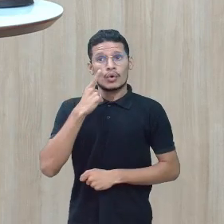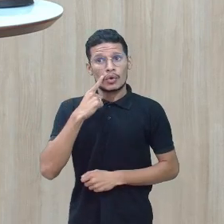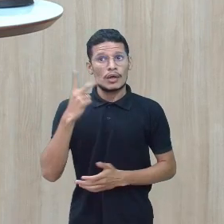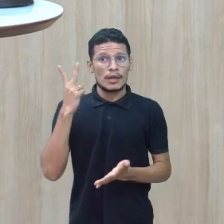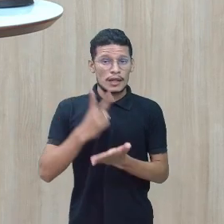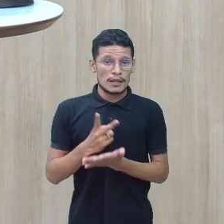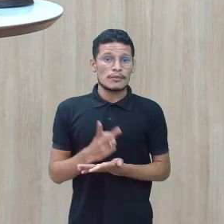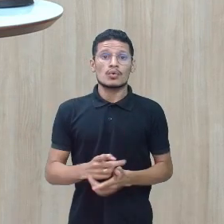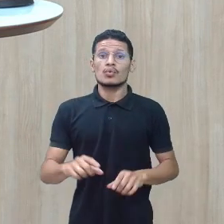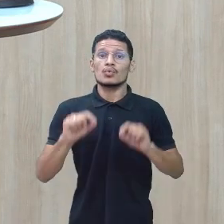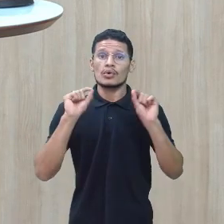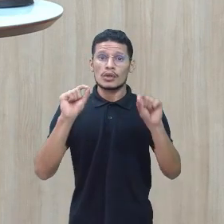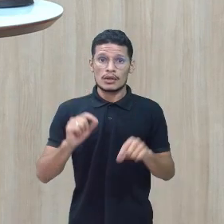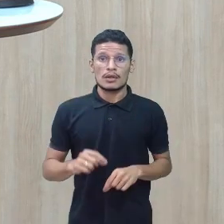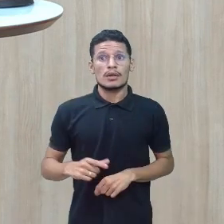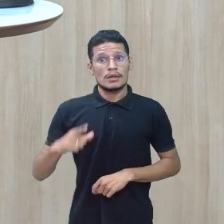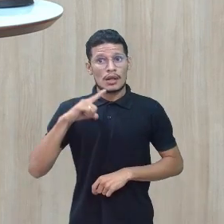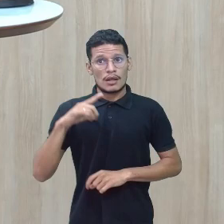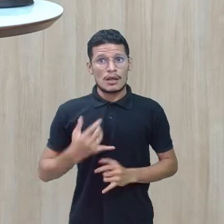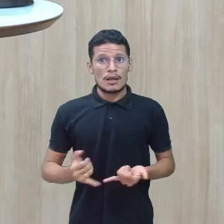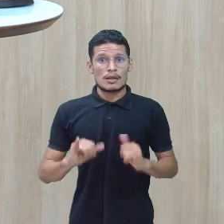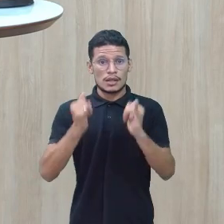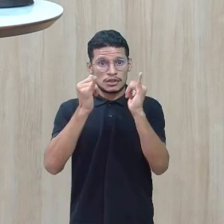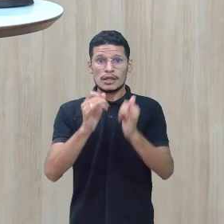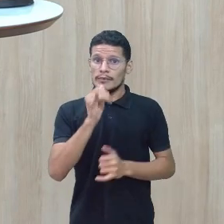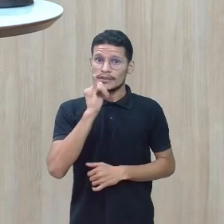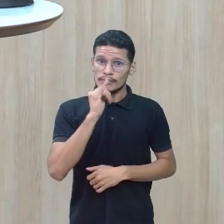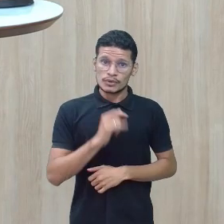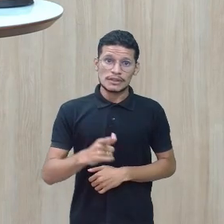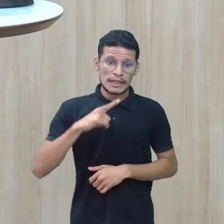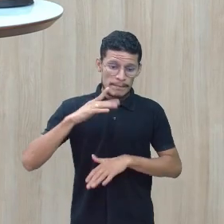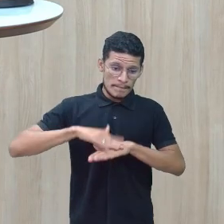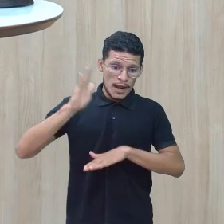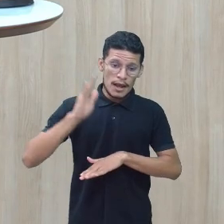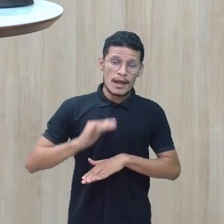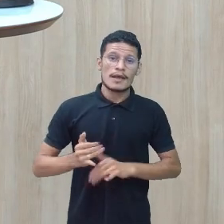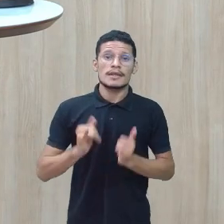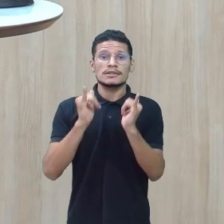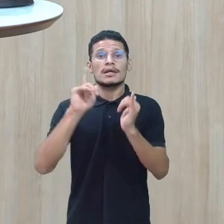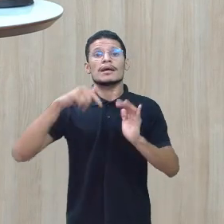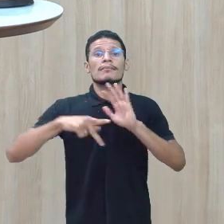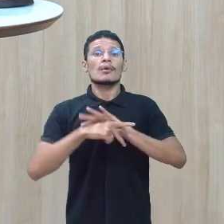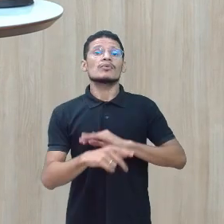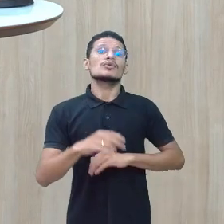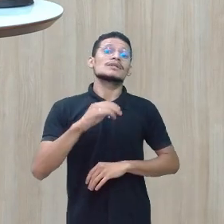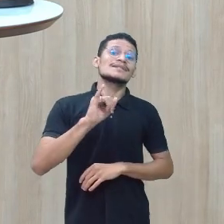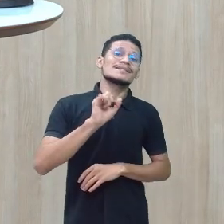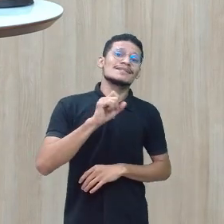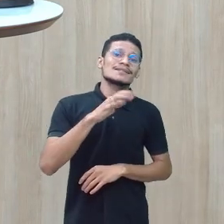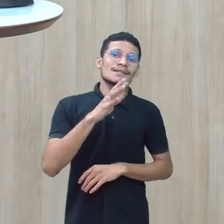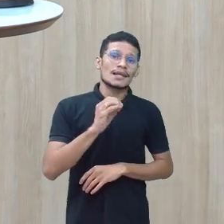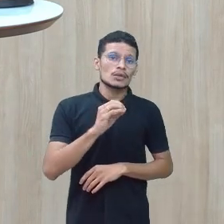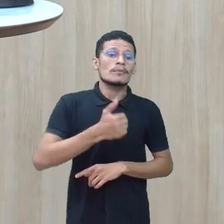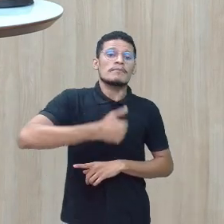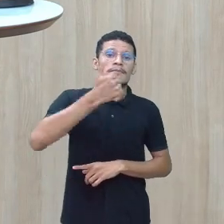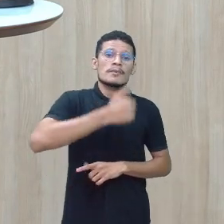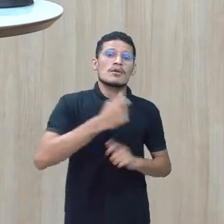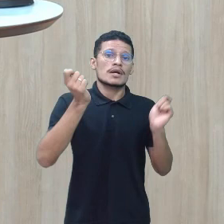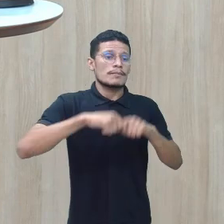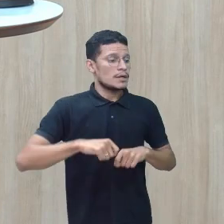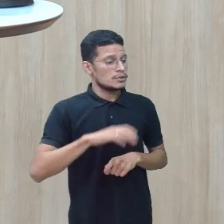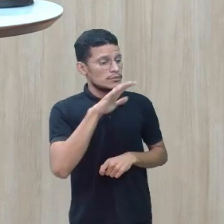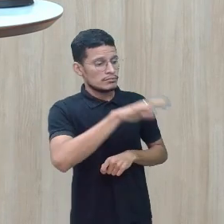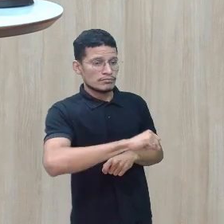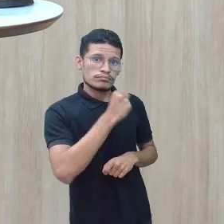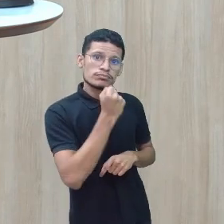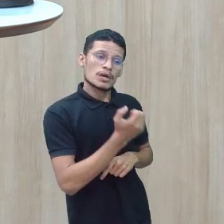cadeia alimentar, o fluxo de energia, quem vai assimilar mais energia aqui vai ser o inseto, que é o primeiro ser que se